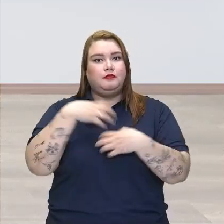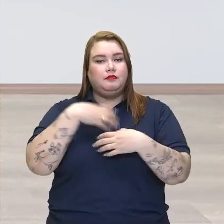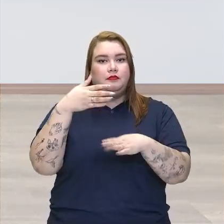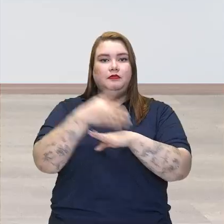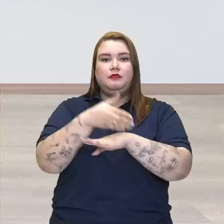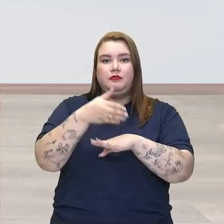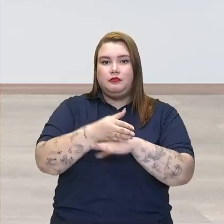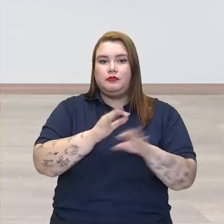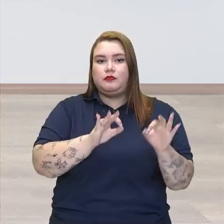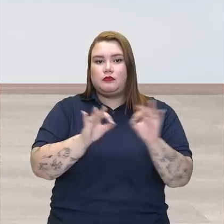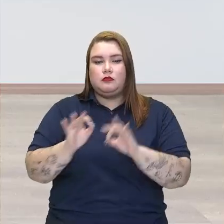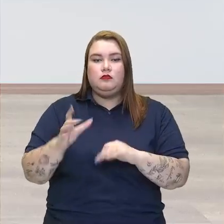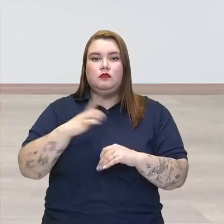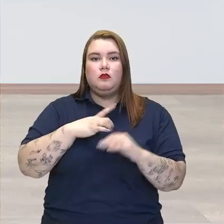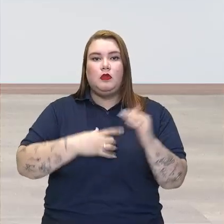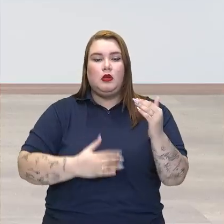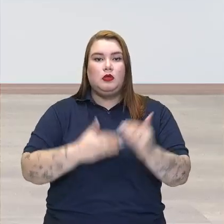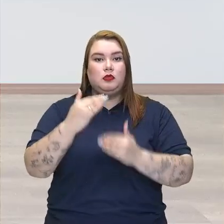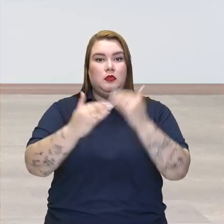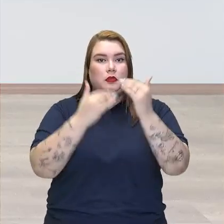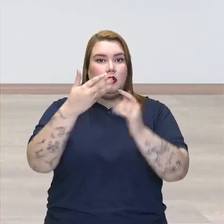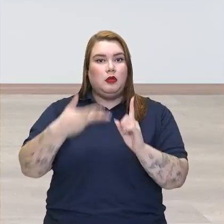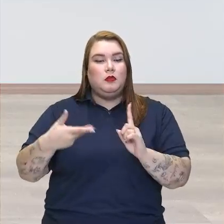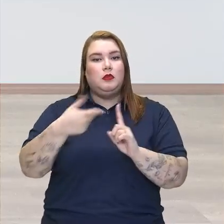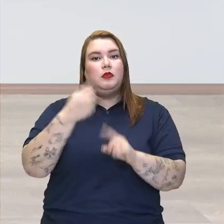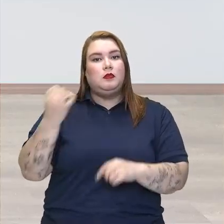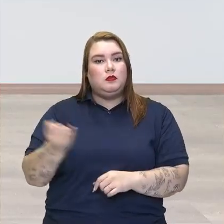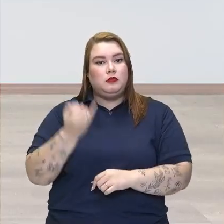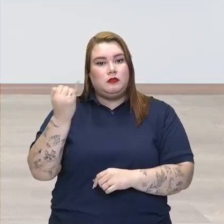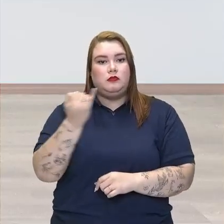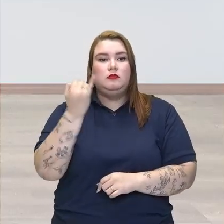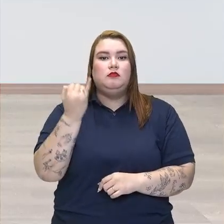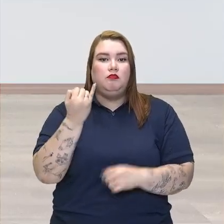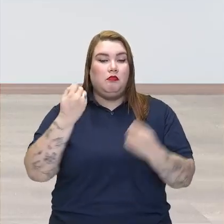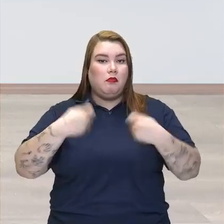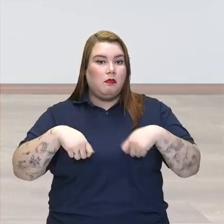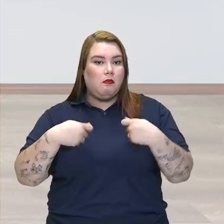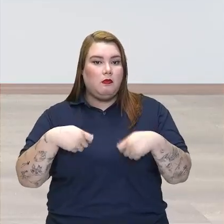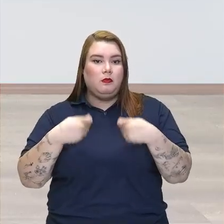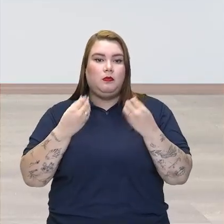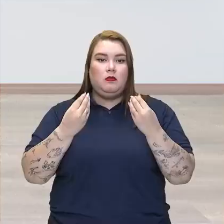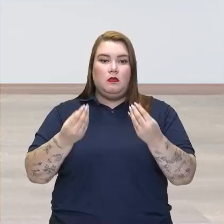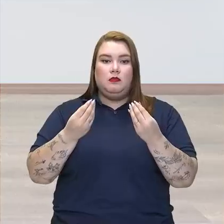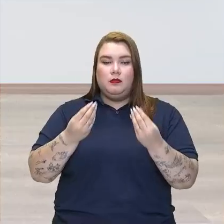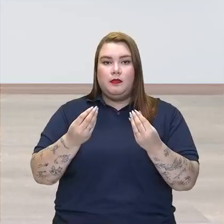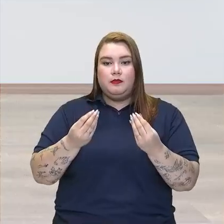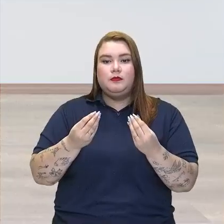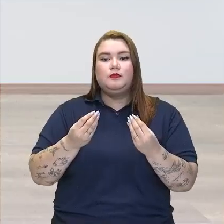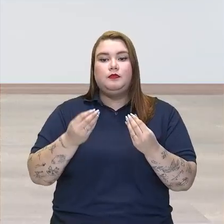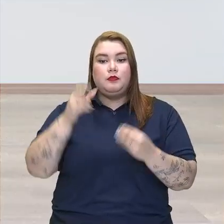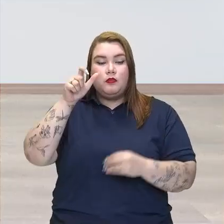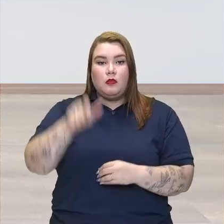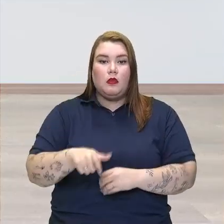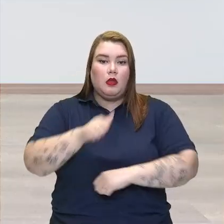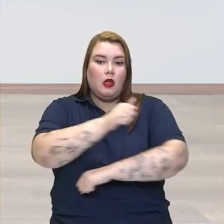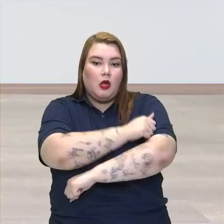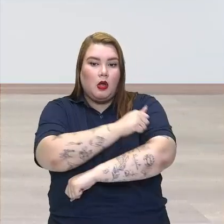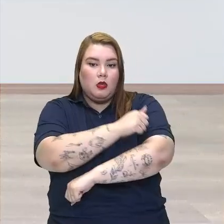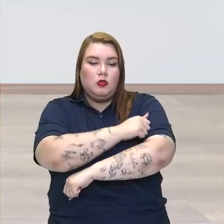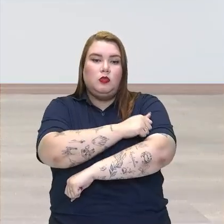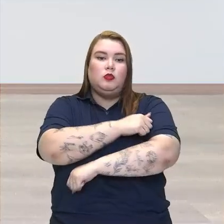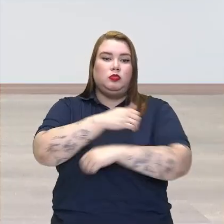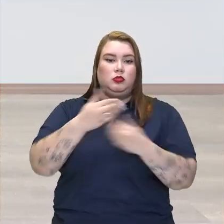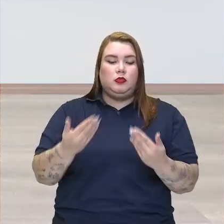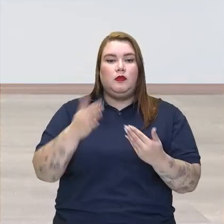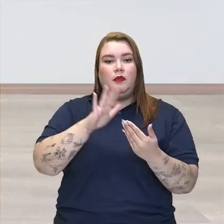né? Desenvolver essas habilidades, elas são importantes e se fazem necessário para esse aluno, esse estudante que vai